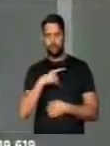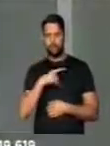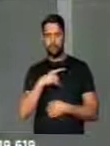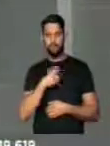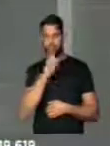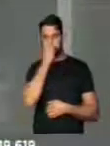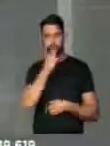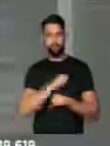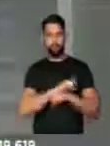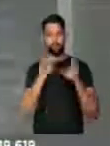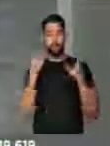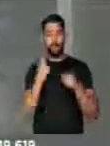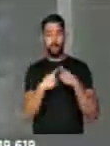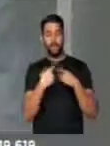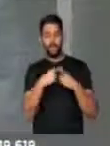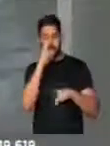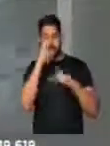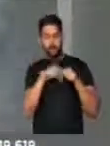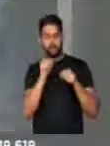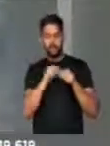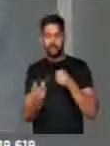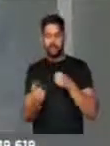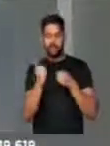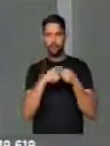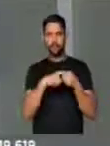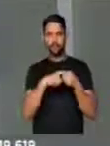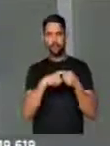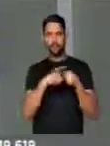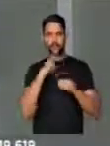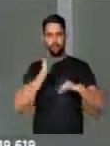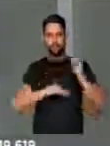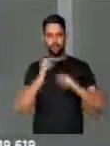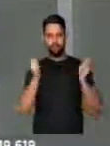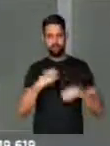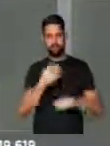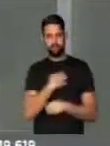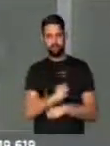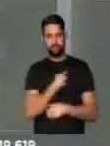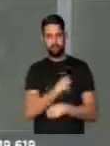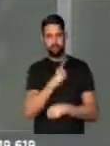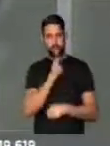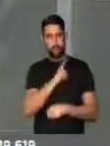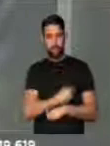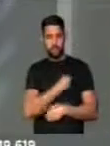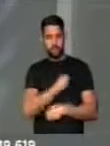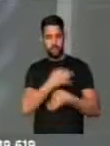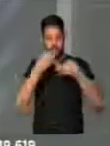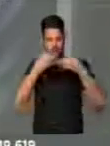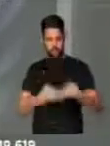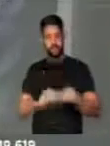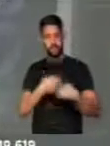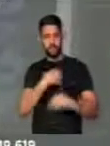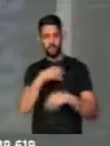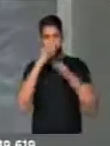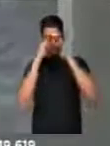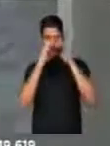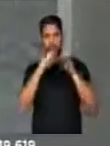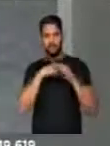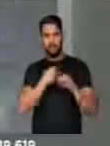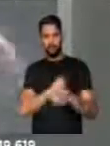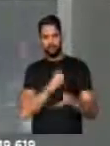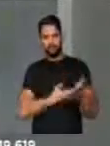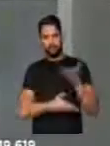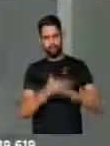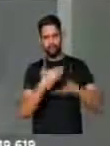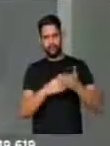estourado. E é esse povo que precisa retomar a sua capacidade para ter uma vida digna, para poder